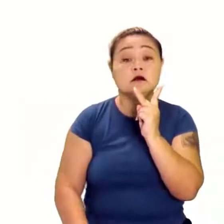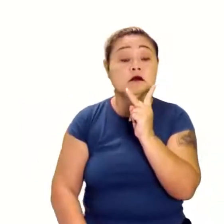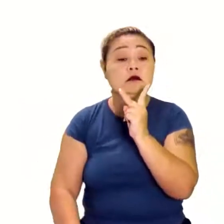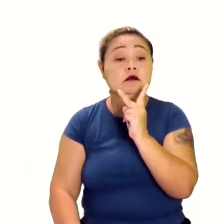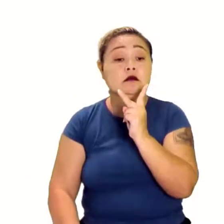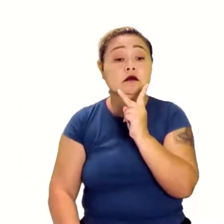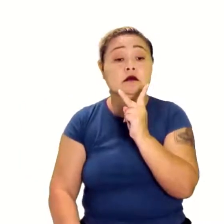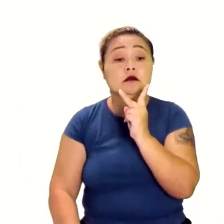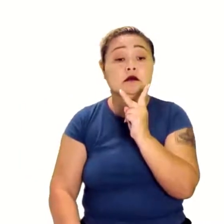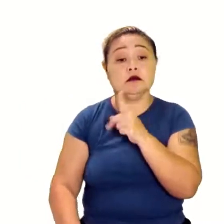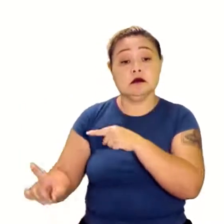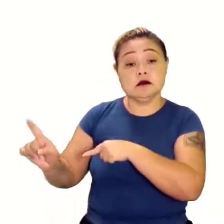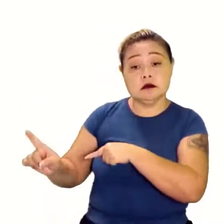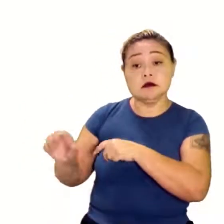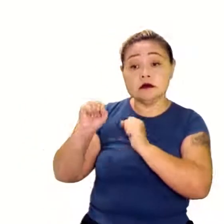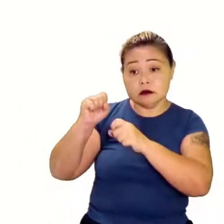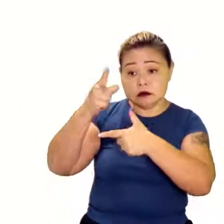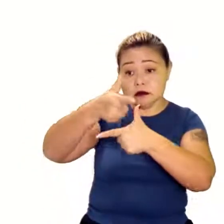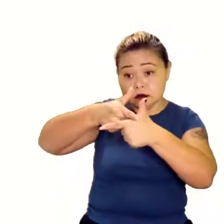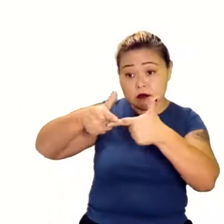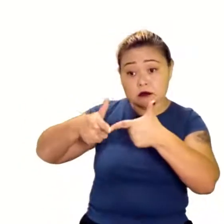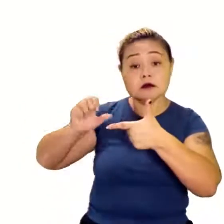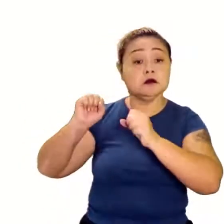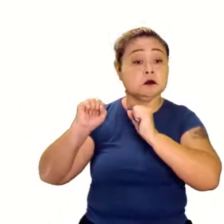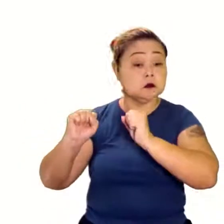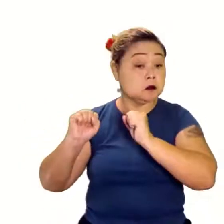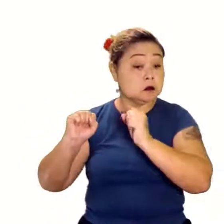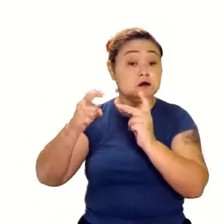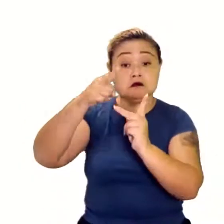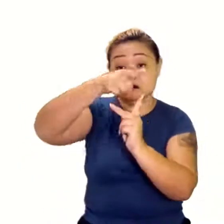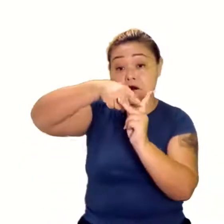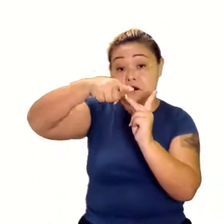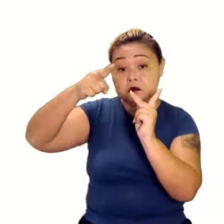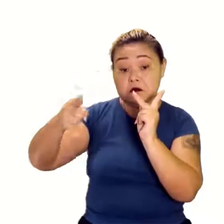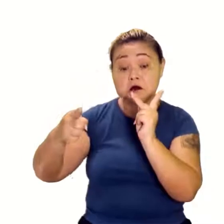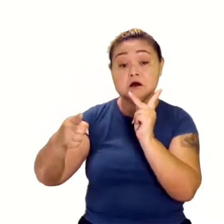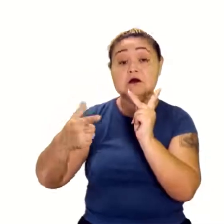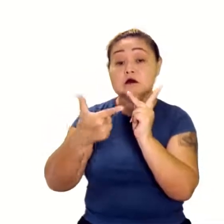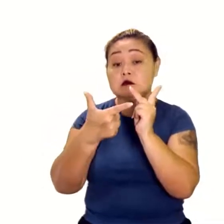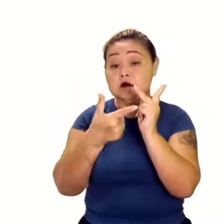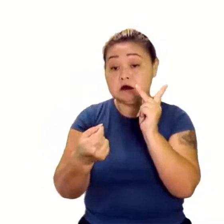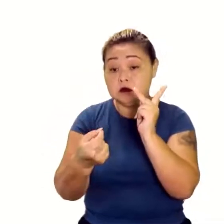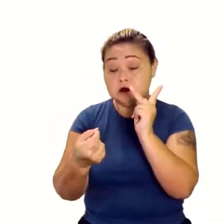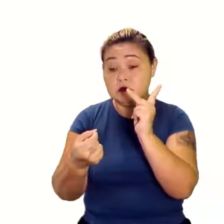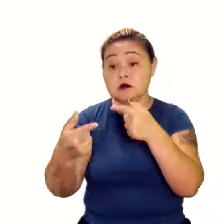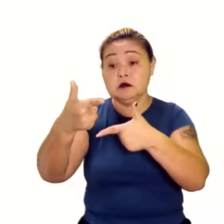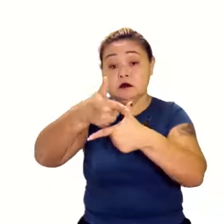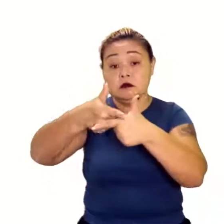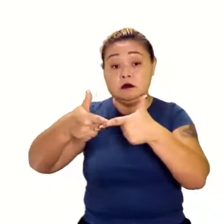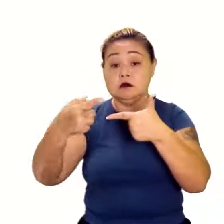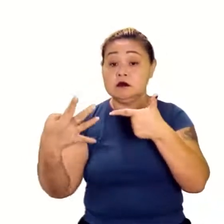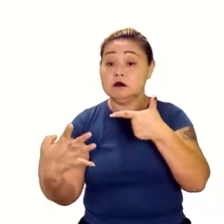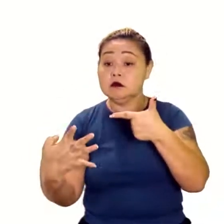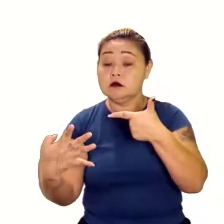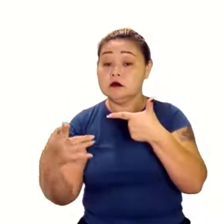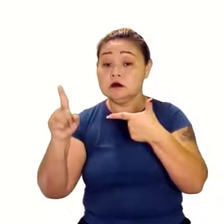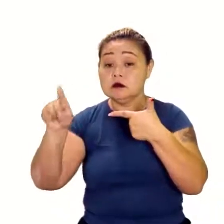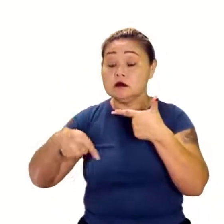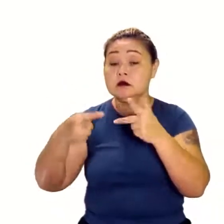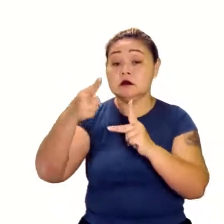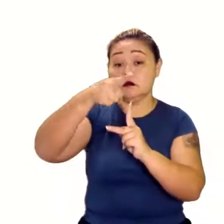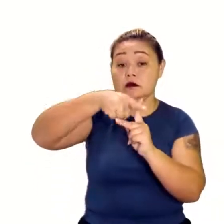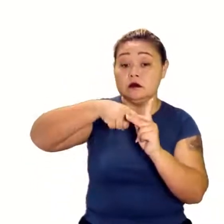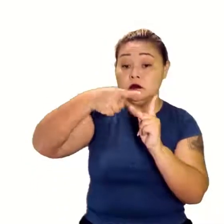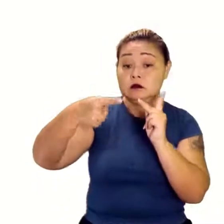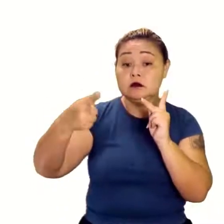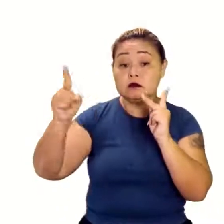bem. E aqui podemos dividir? Podemos, mesmo índice. Então, vai ficar a mesma coisa que 20 dividido por 4 é a mesma